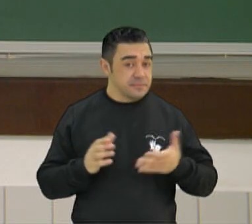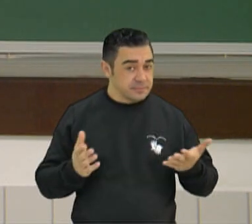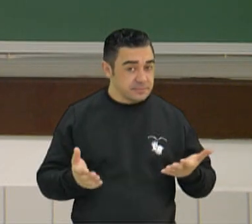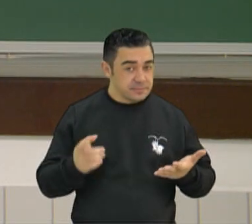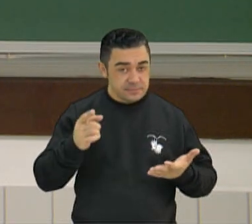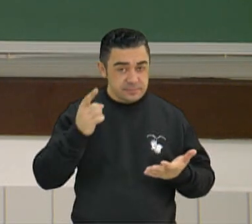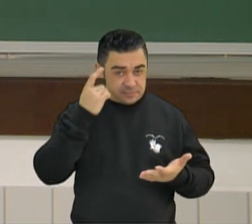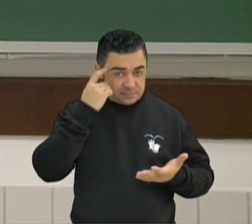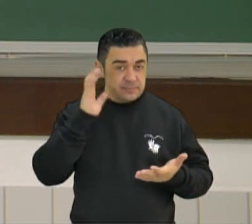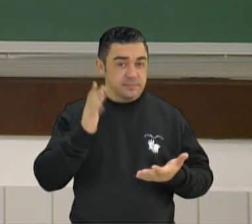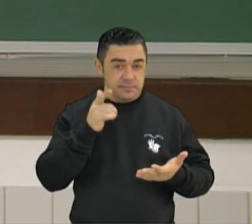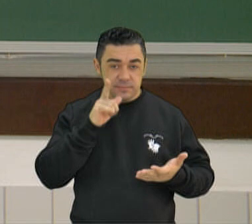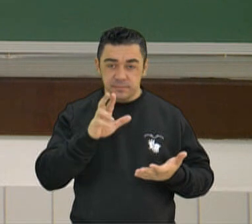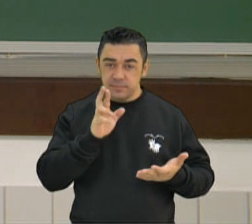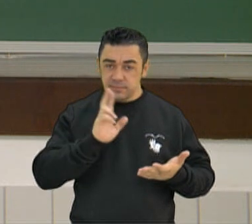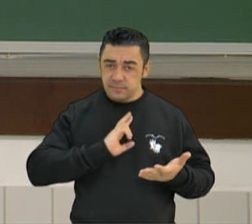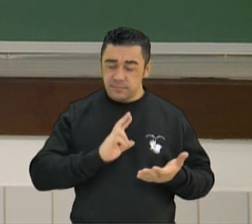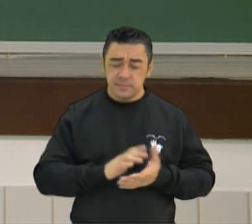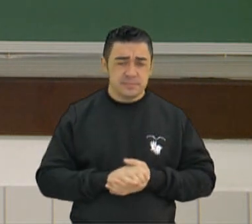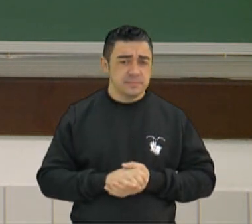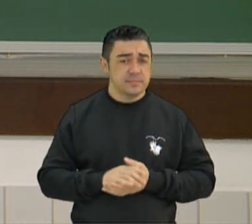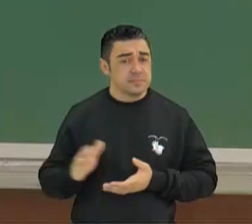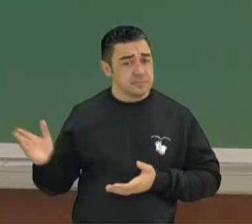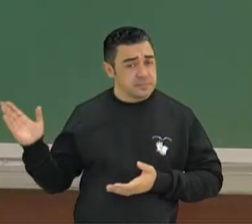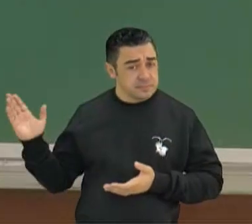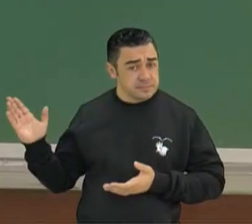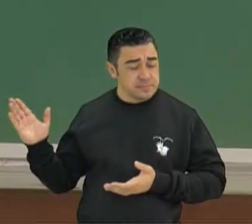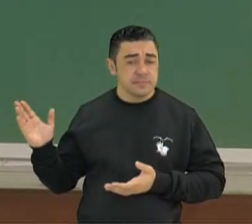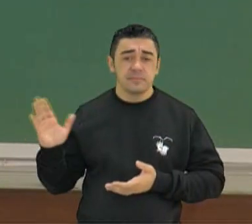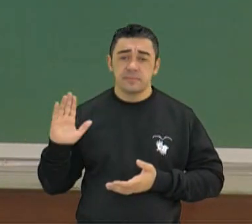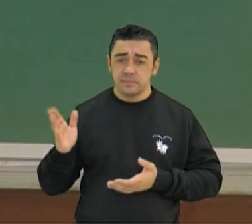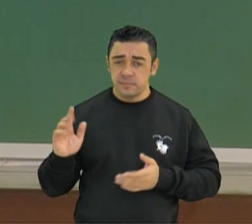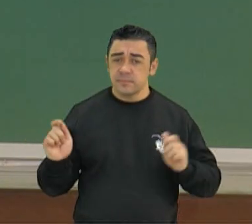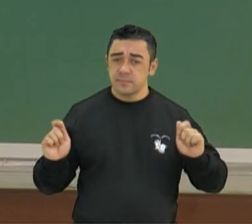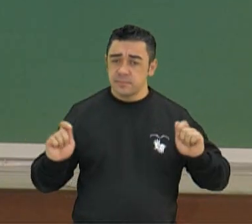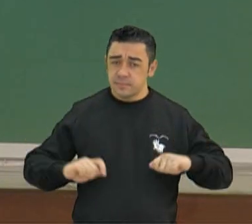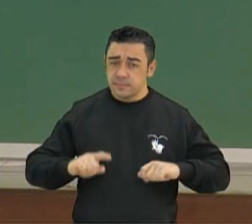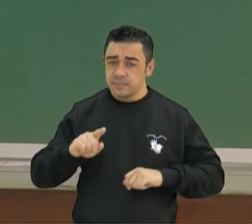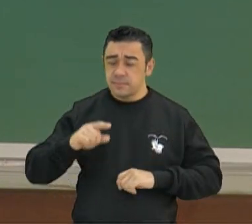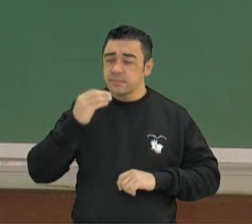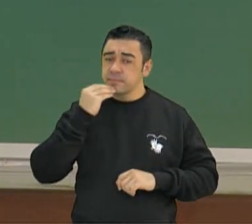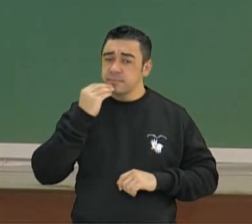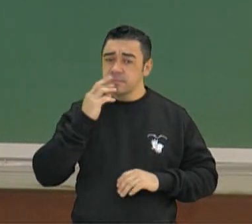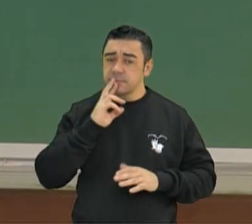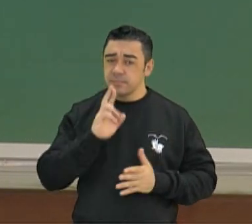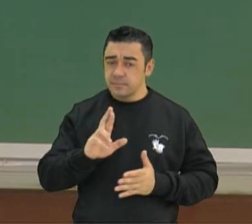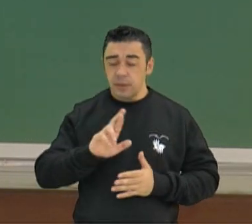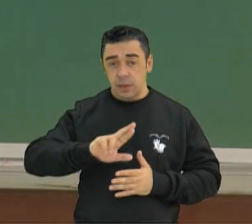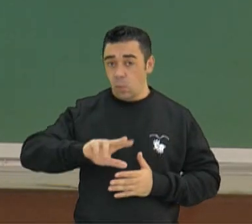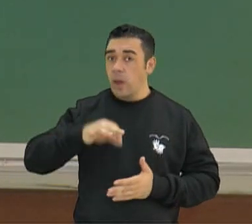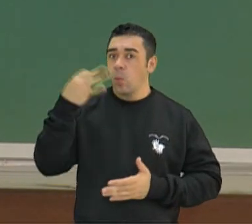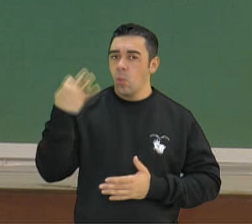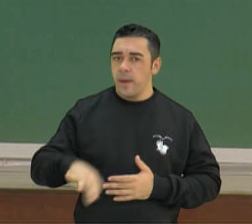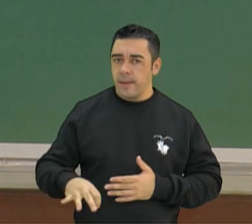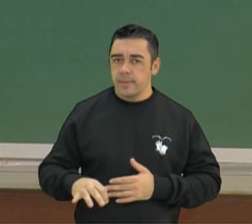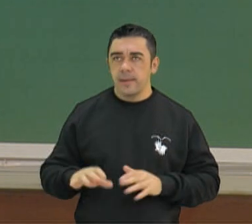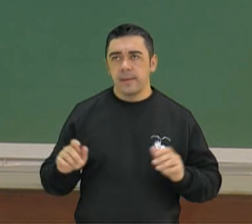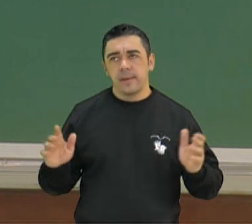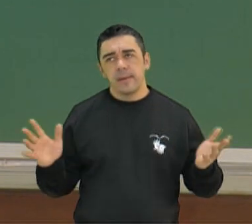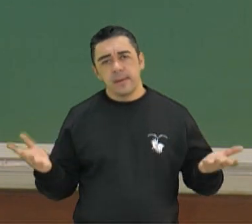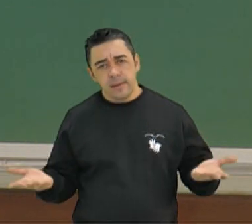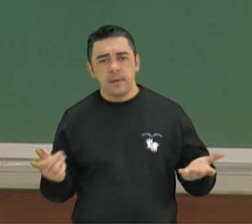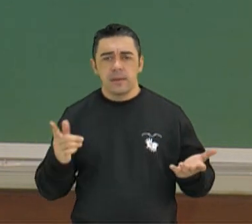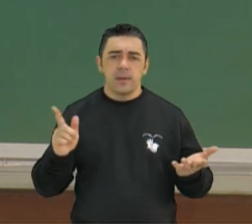Pensaram? Conseguiram responder? Então eu coloquei aqui uma possível resposta, não é a correta, é a